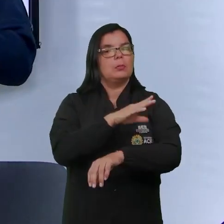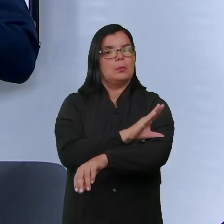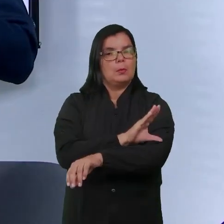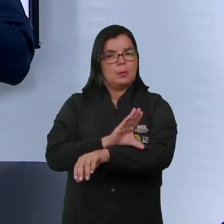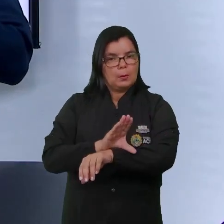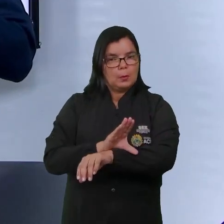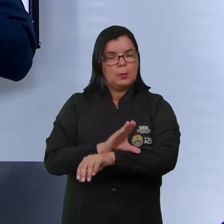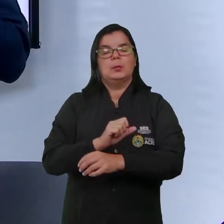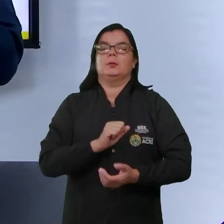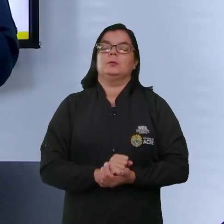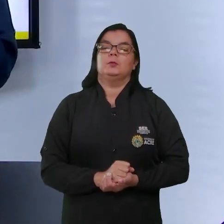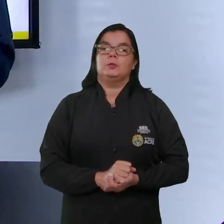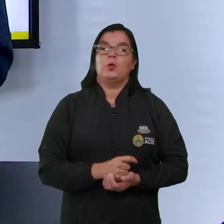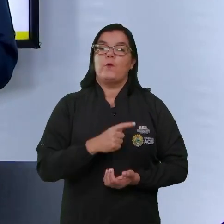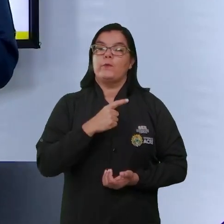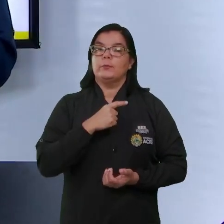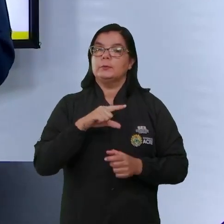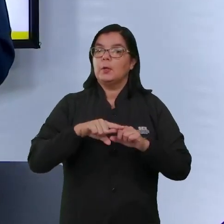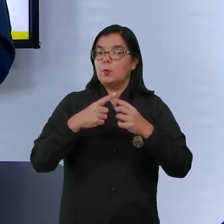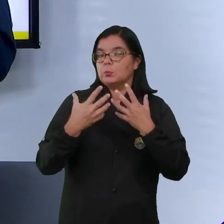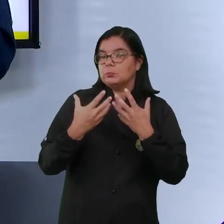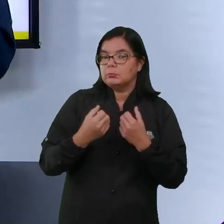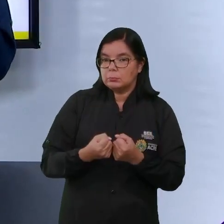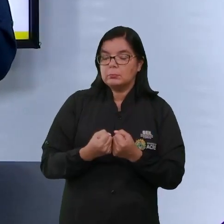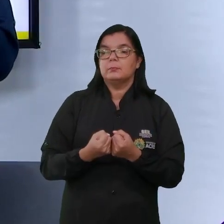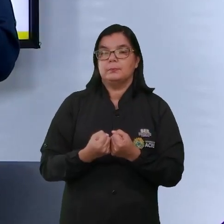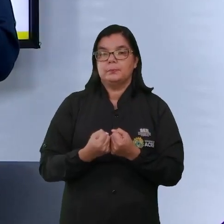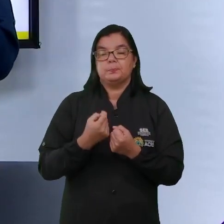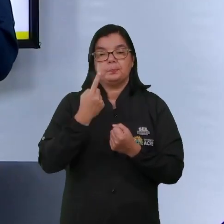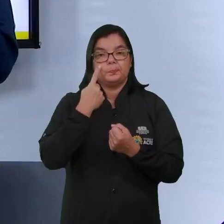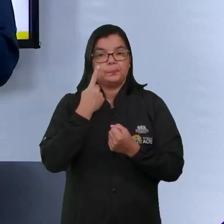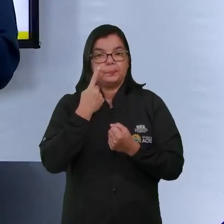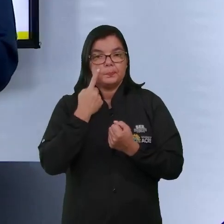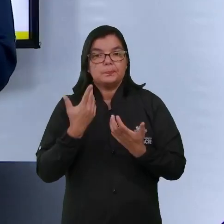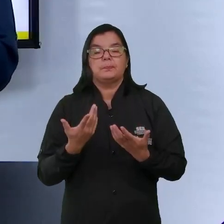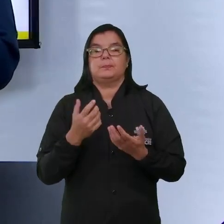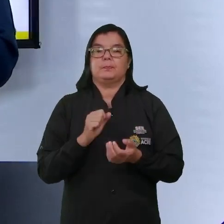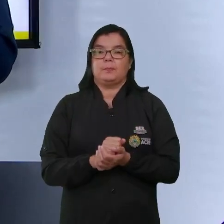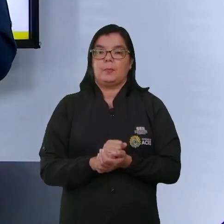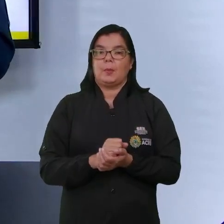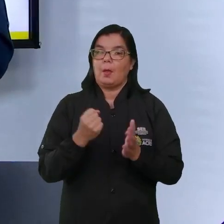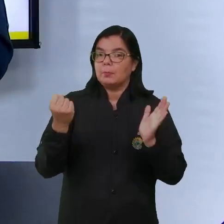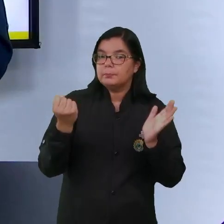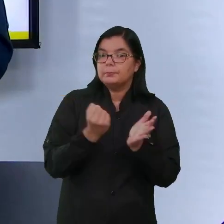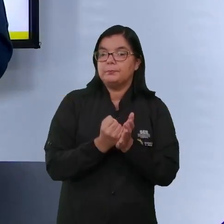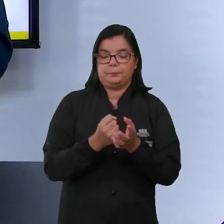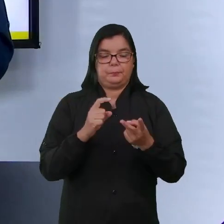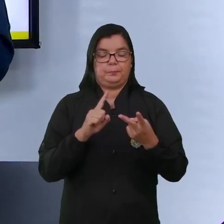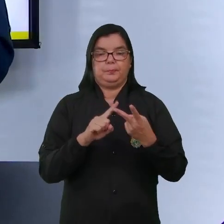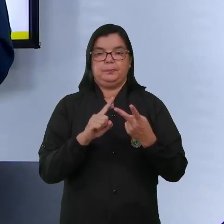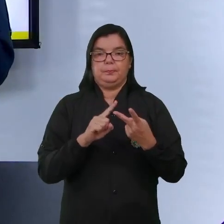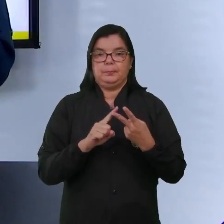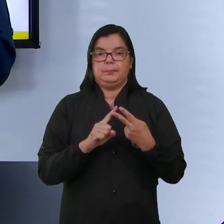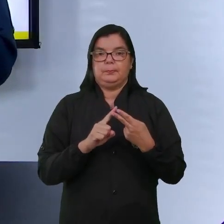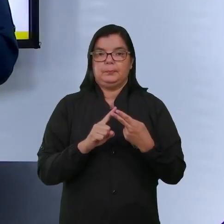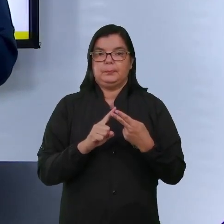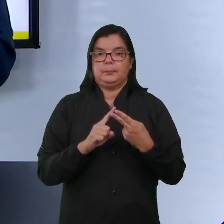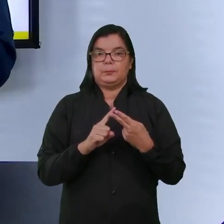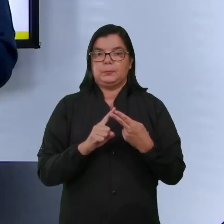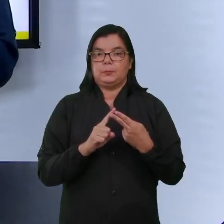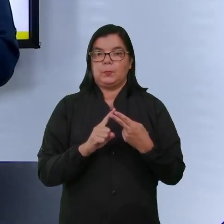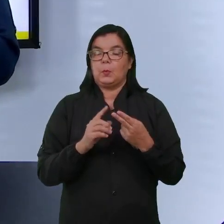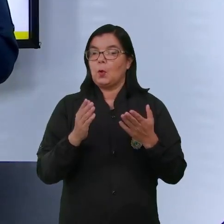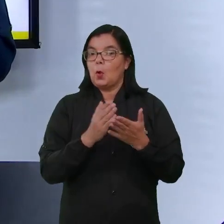cultura, você tem um aparato que vai veicular a marca, que vai veicular